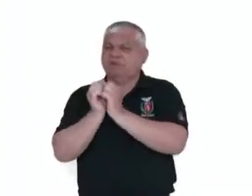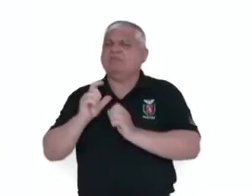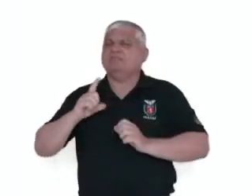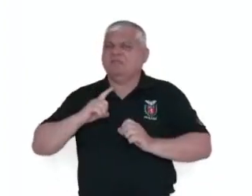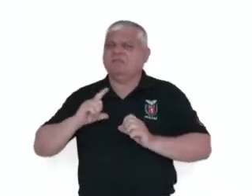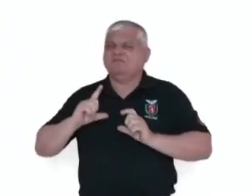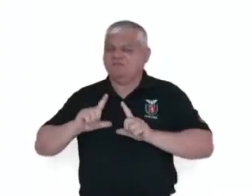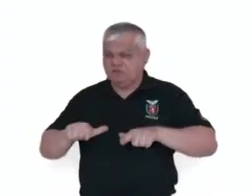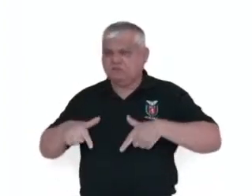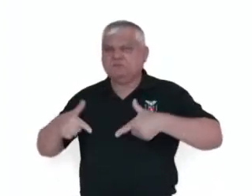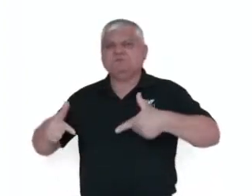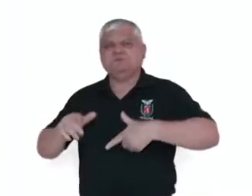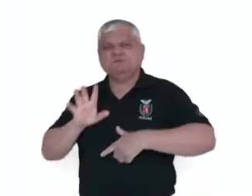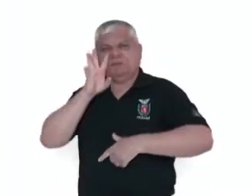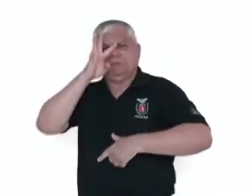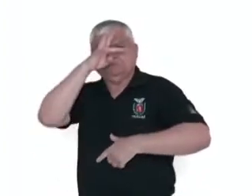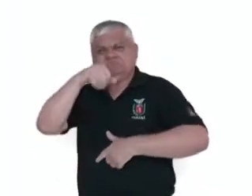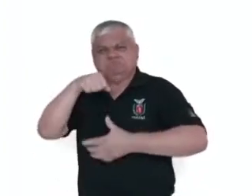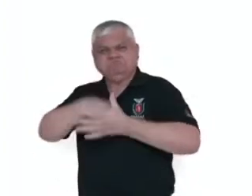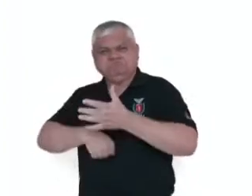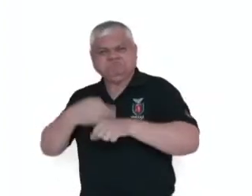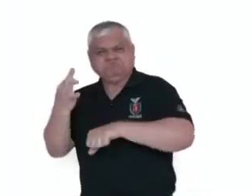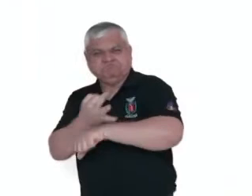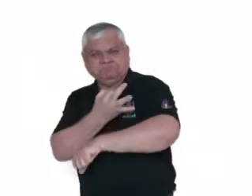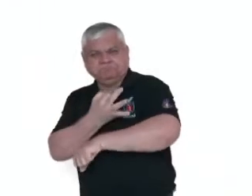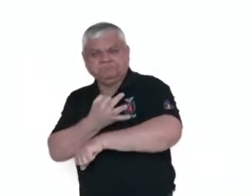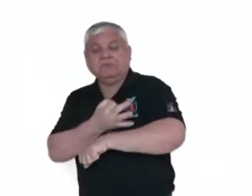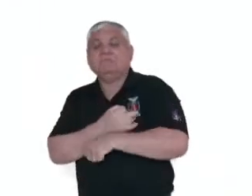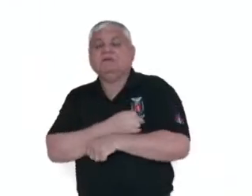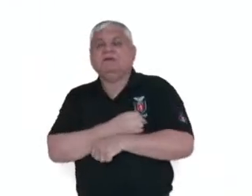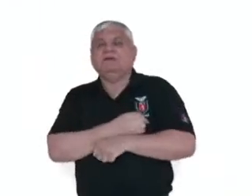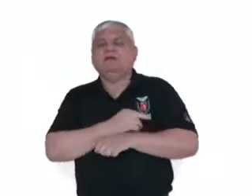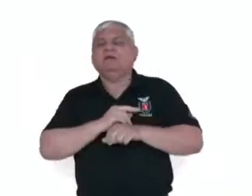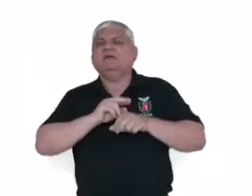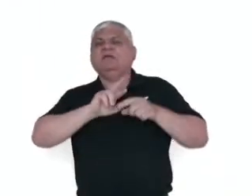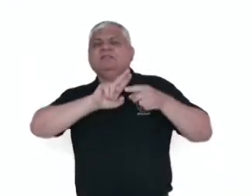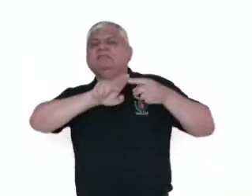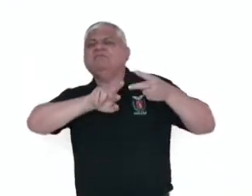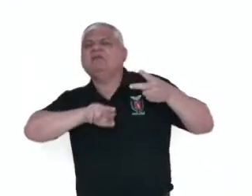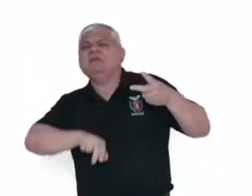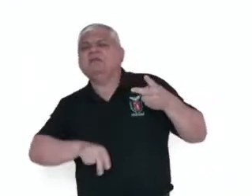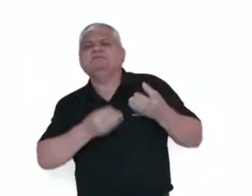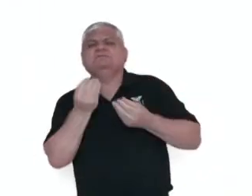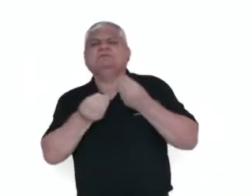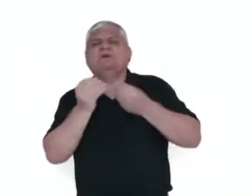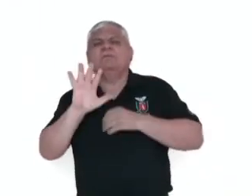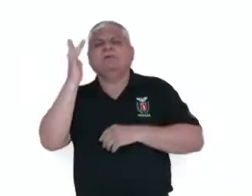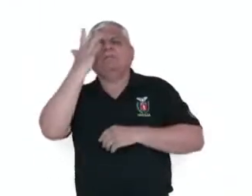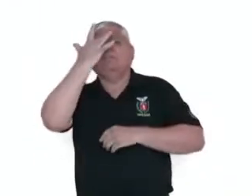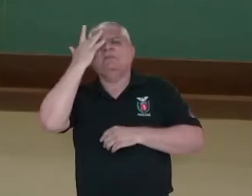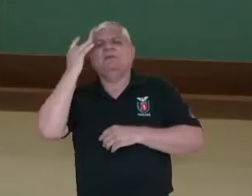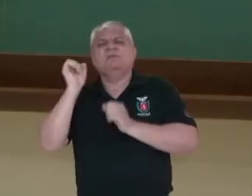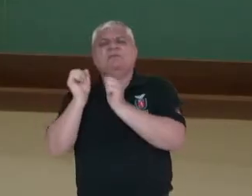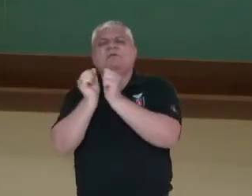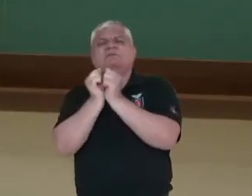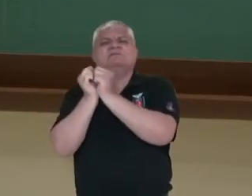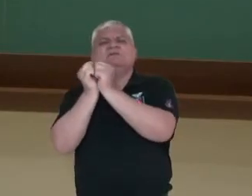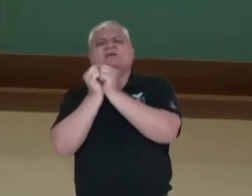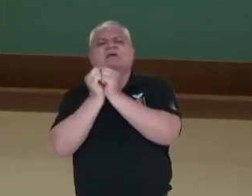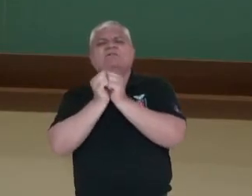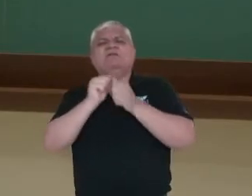resistência. Explique as diferentes formas de resistência das pessoas escravizadas na América colonial